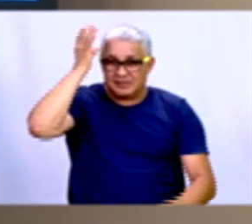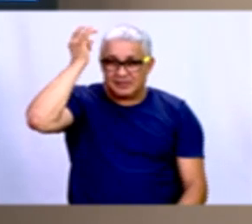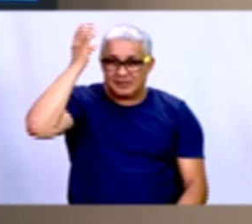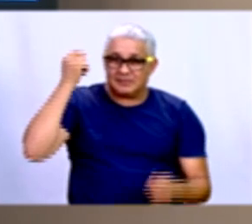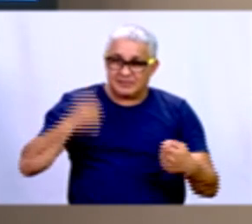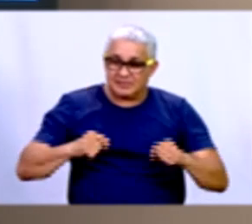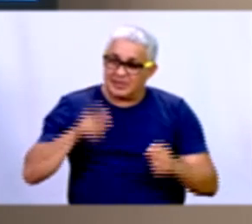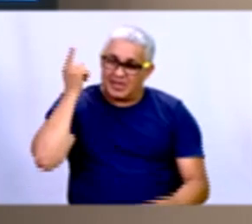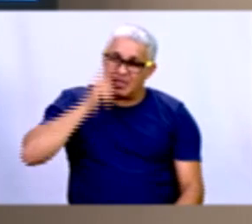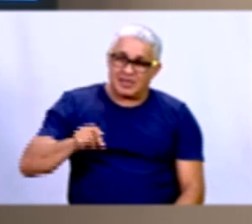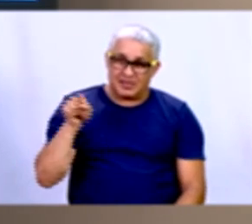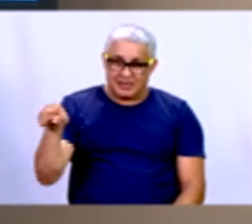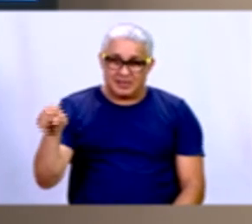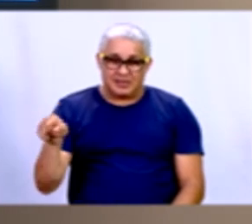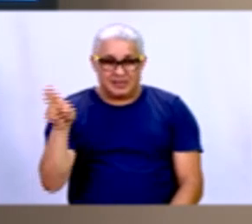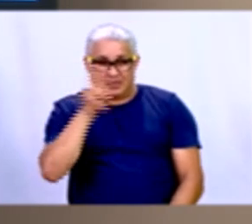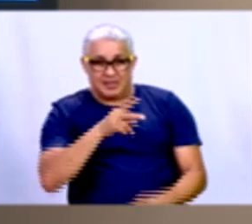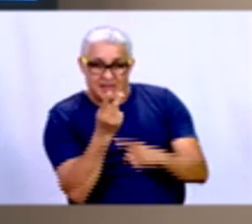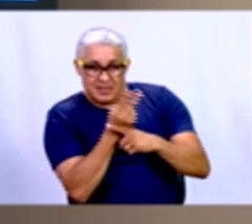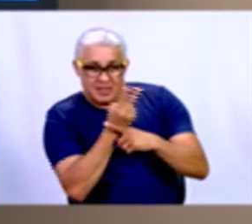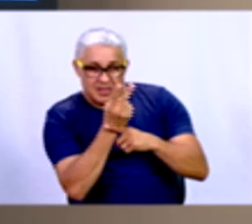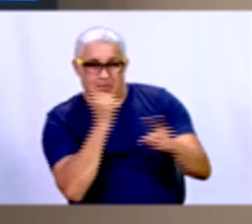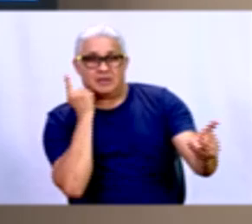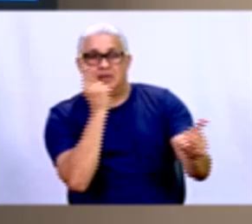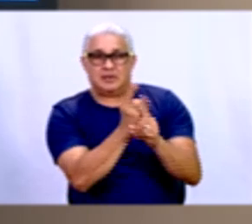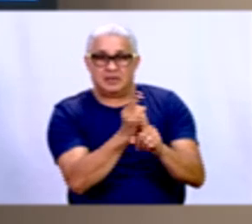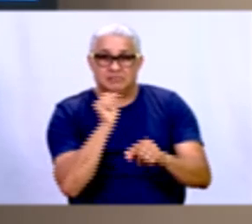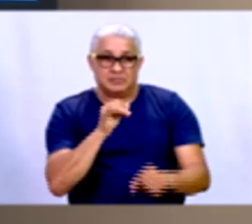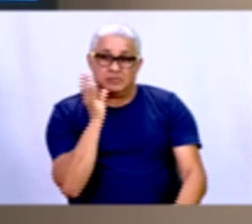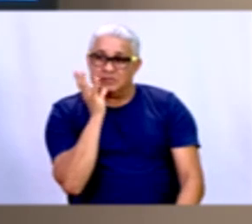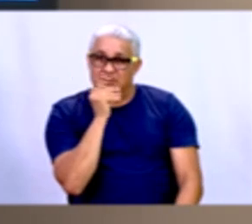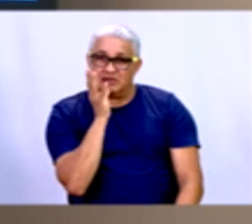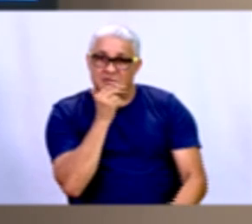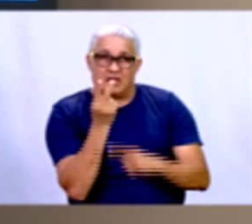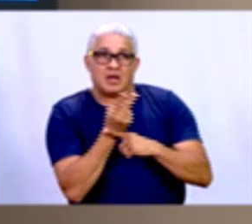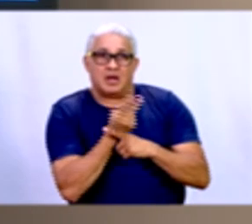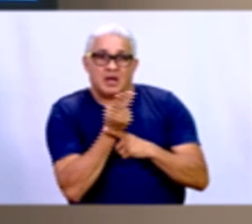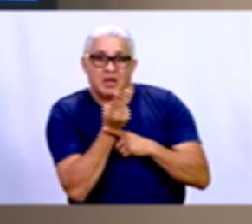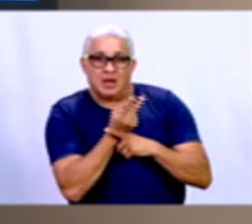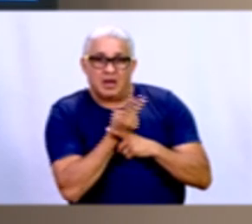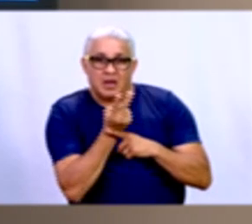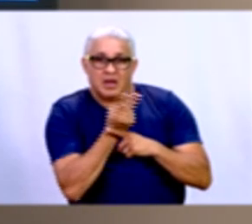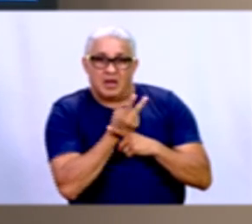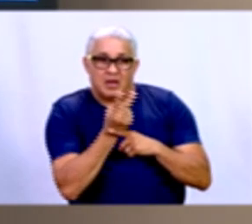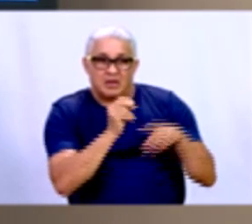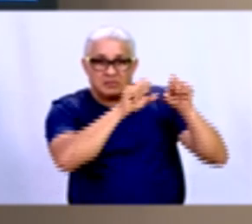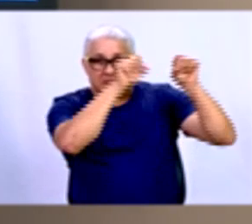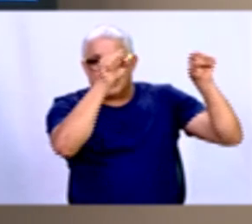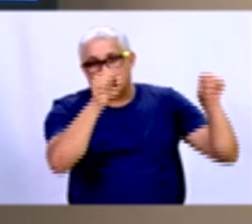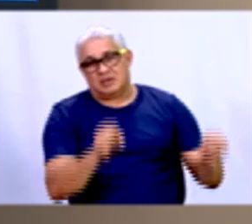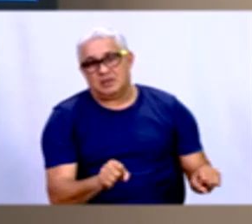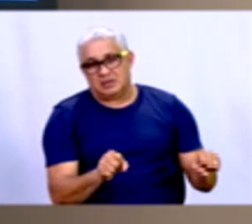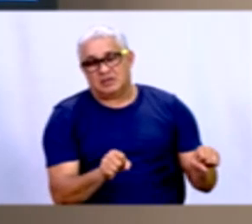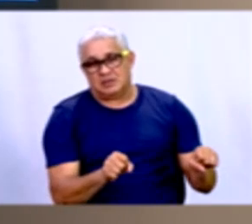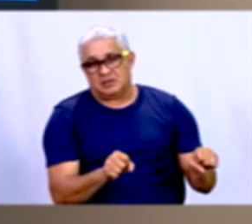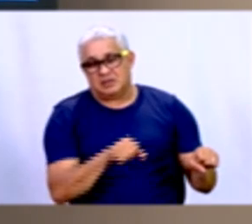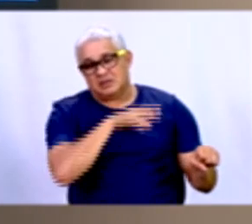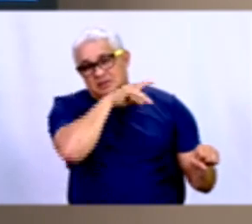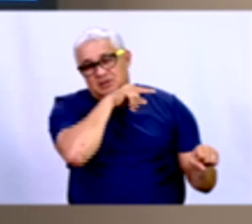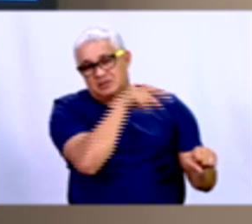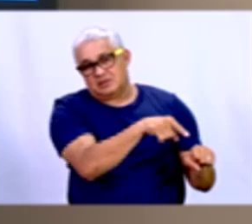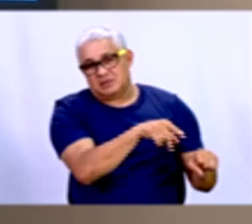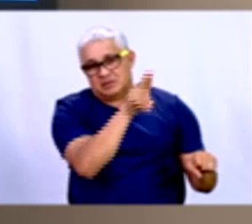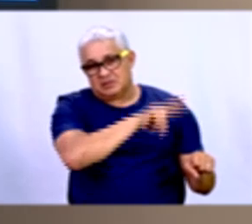ele consiga achar o que ele quer. Se ele ficar muito tempo procurando, o sistema a gente pode considerar que ele não é